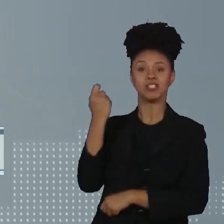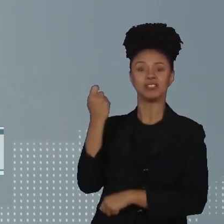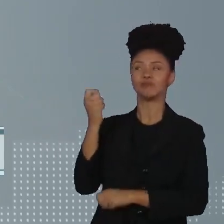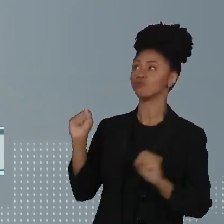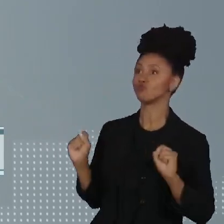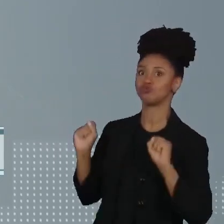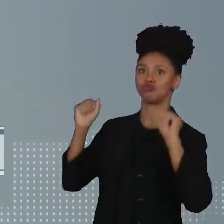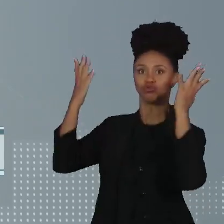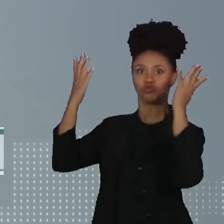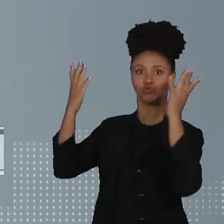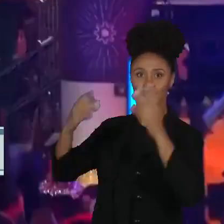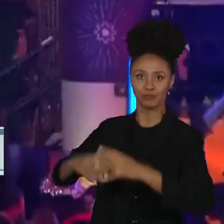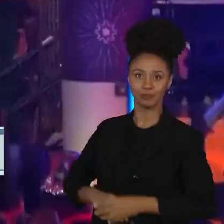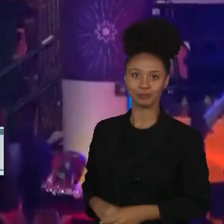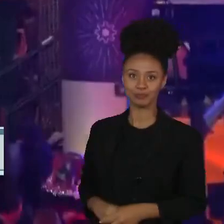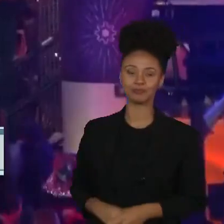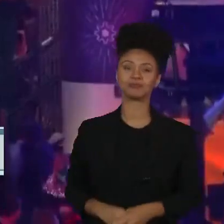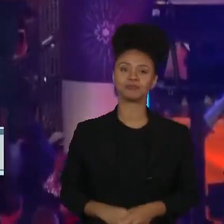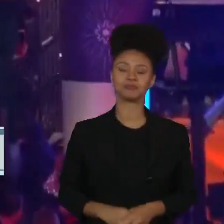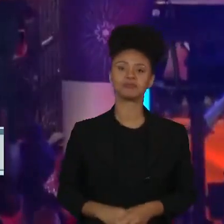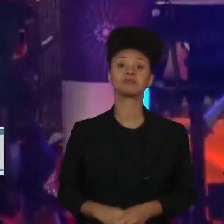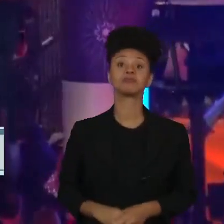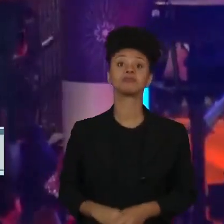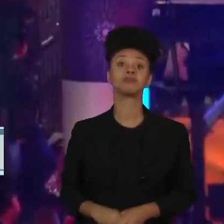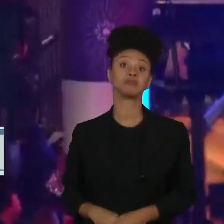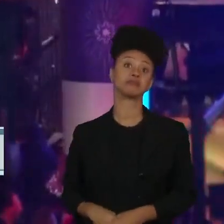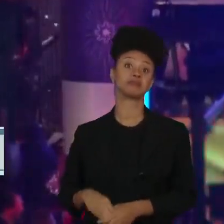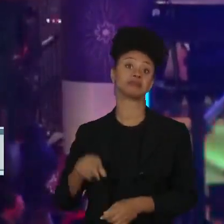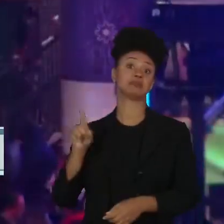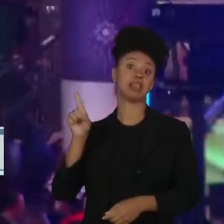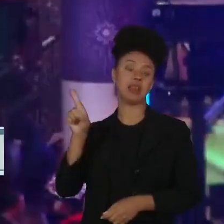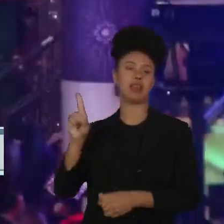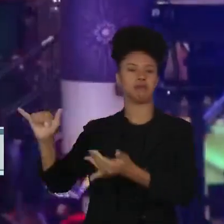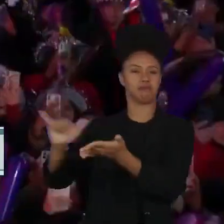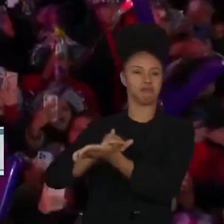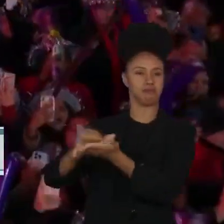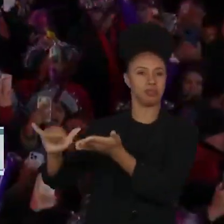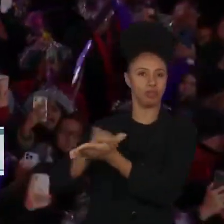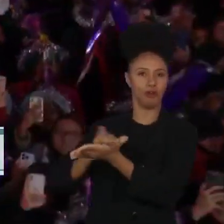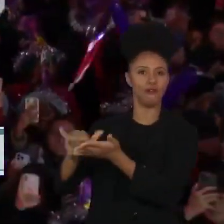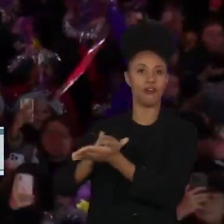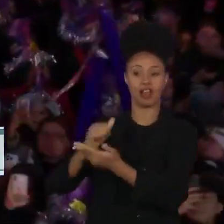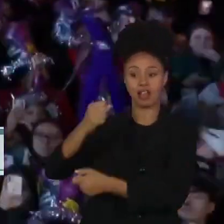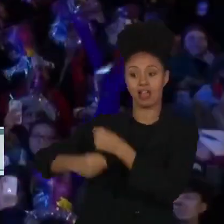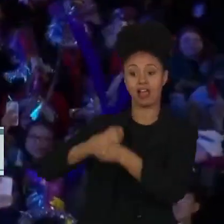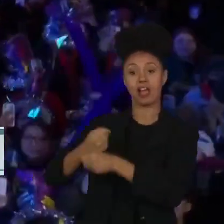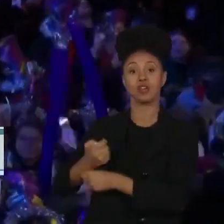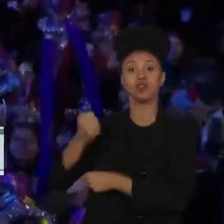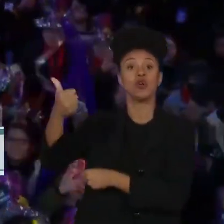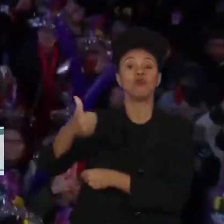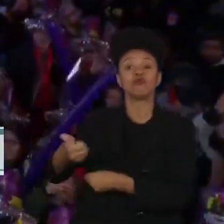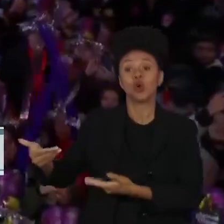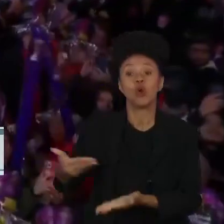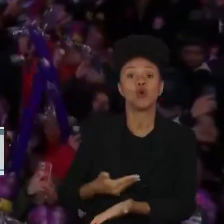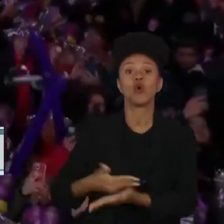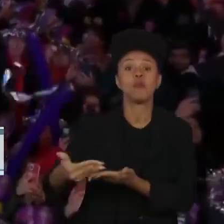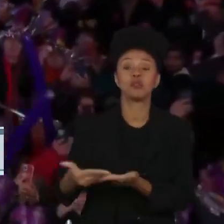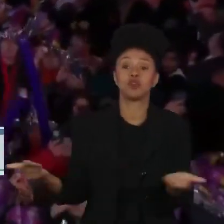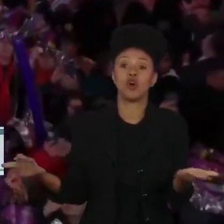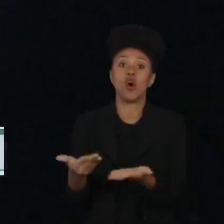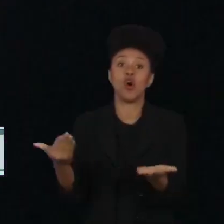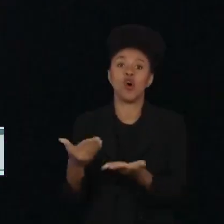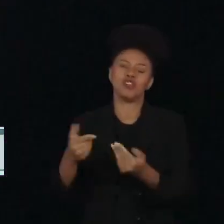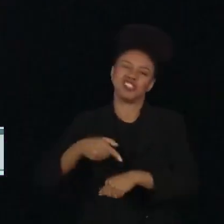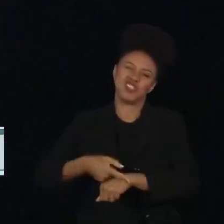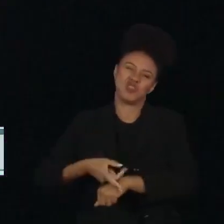Avenida Paulista. O Ano Novo chegou para os nova-iorquinos hoje às 2 da madrugada no horário de